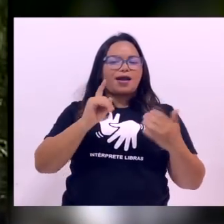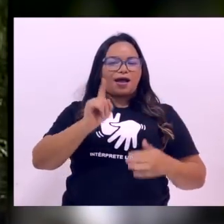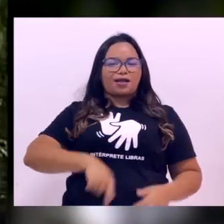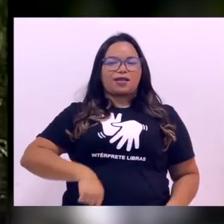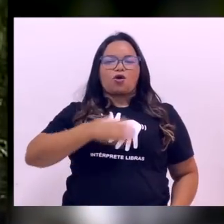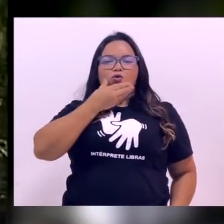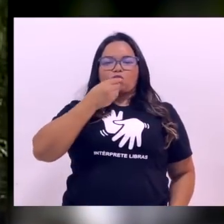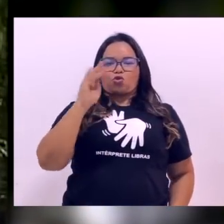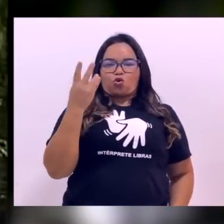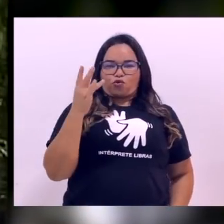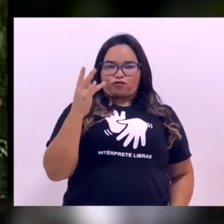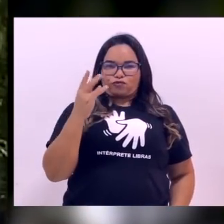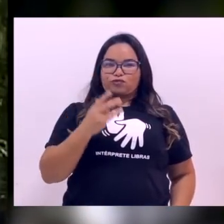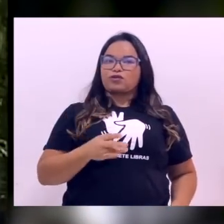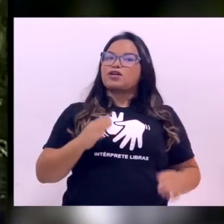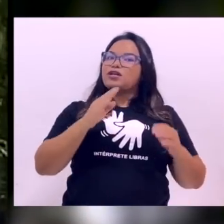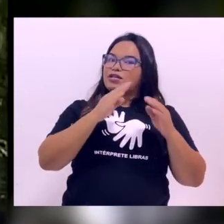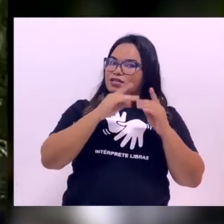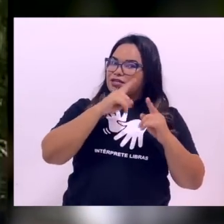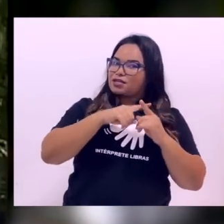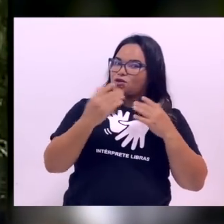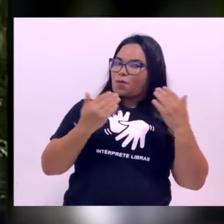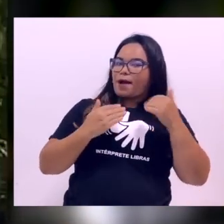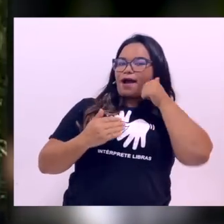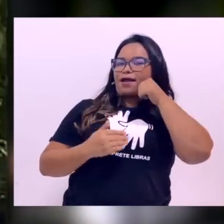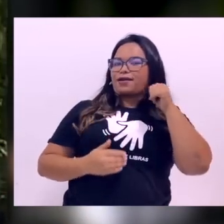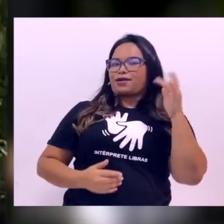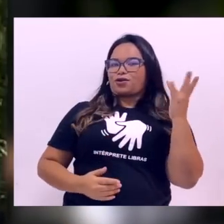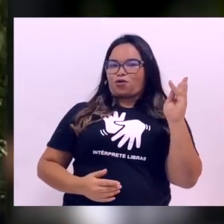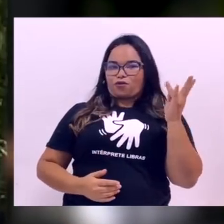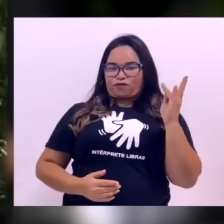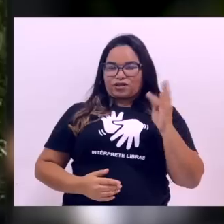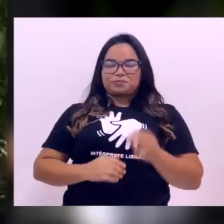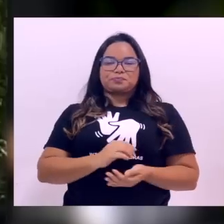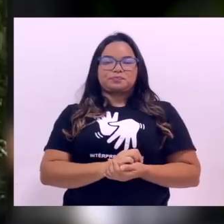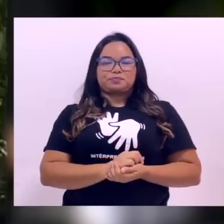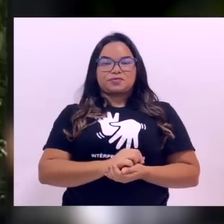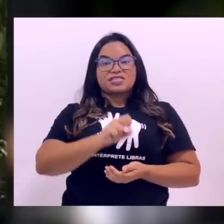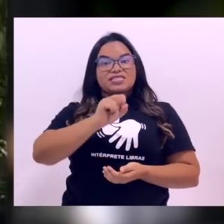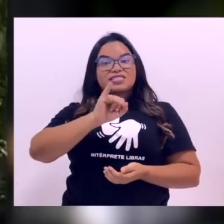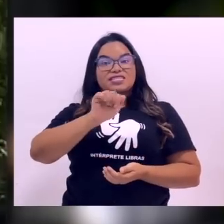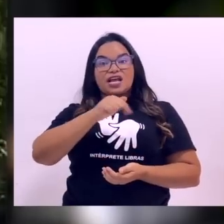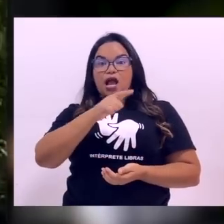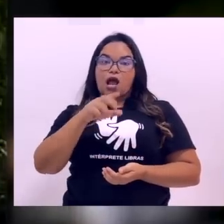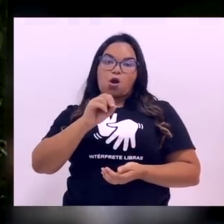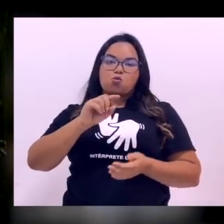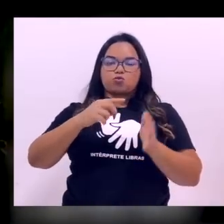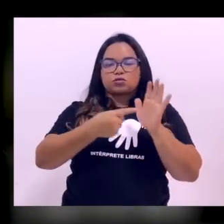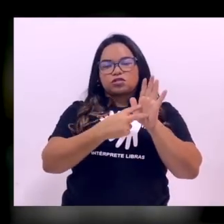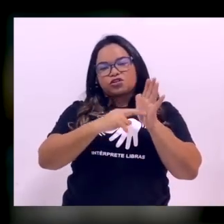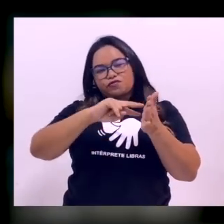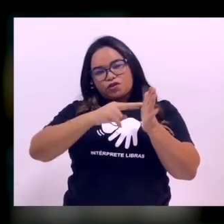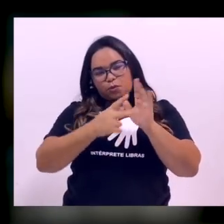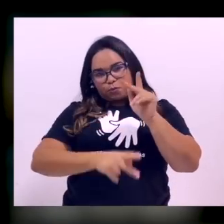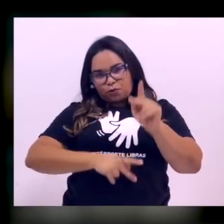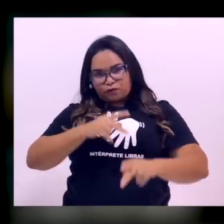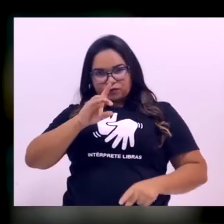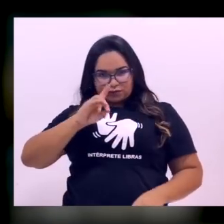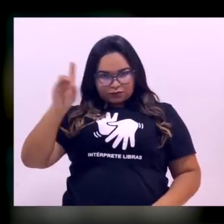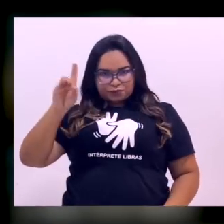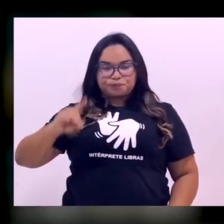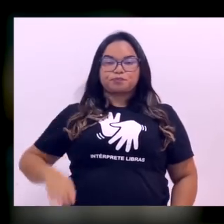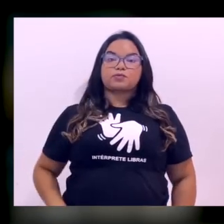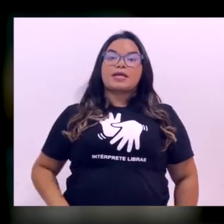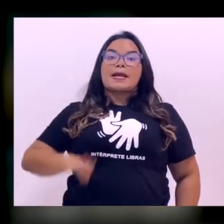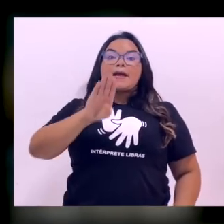é o noivo. A igreja é sua noiva. Sião é um símbolo do povo de Deus. Isaías 51,